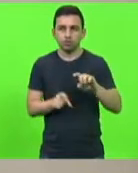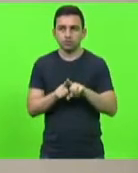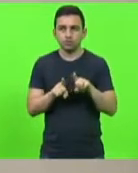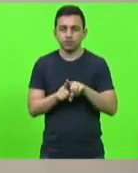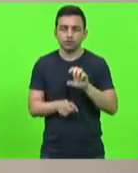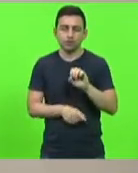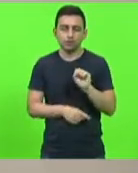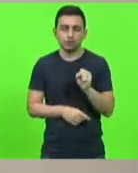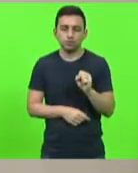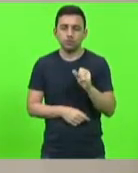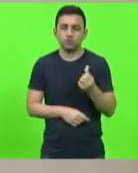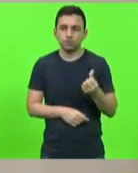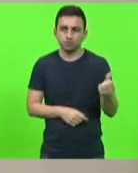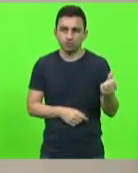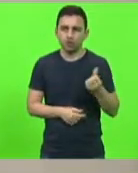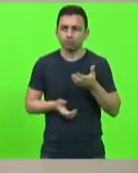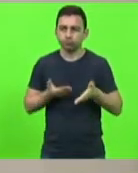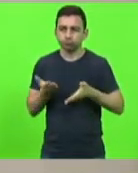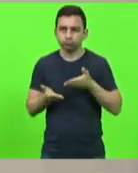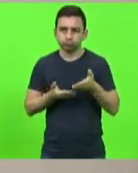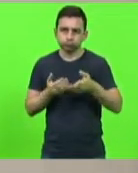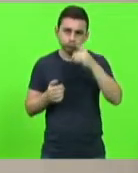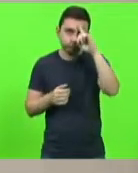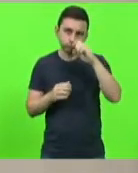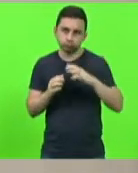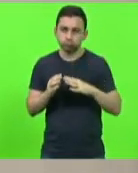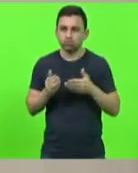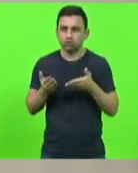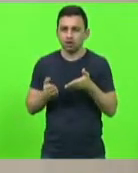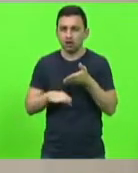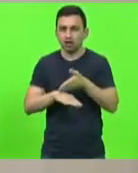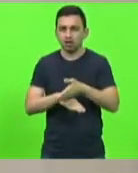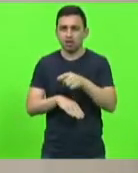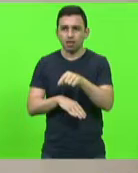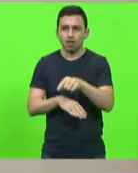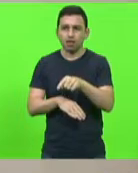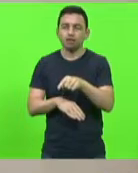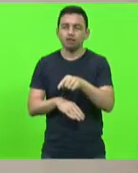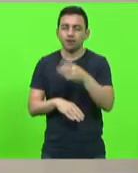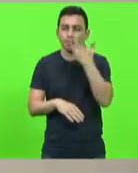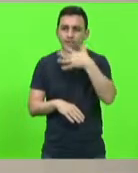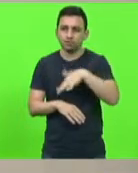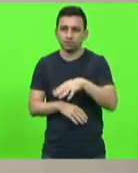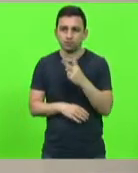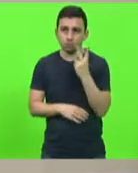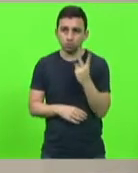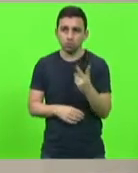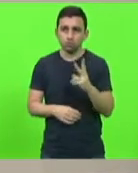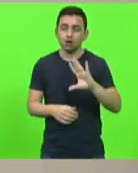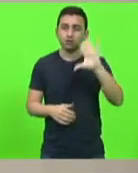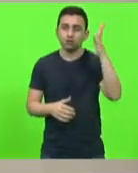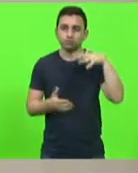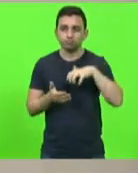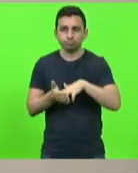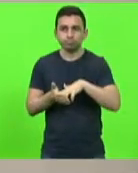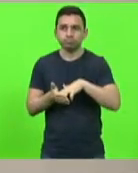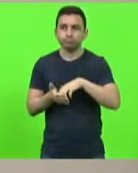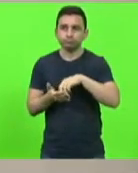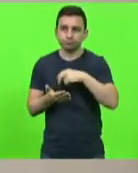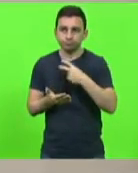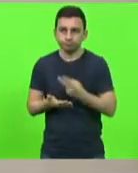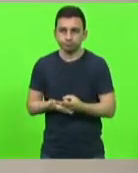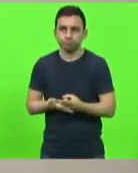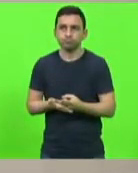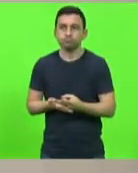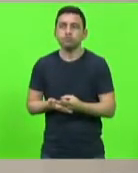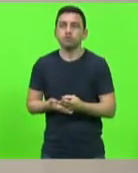GR9E0866, pelo atendimento pré-hospitalar prestado a 2 crianças vítimas de atropelamento. Em discussão, não havendo quem queira discutir, em